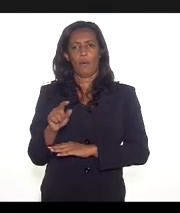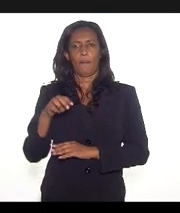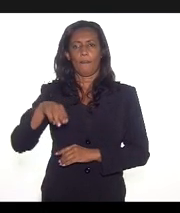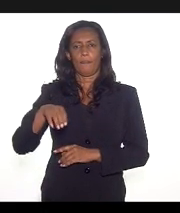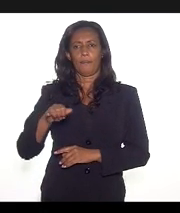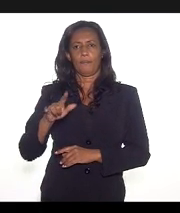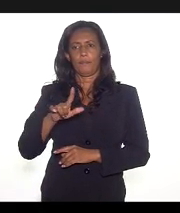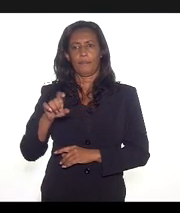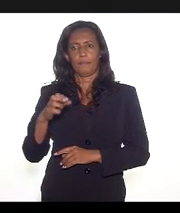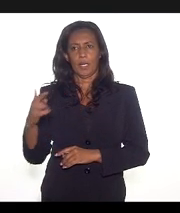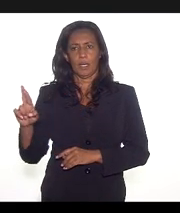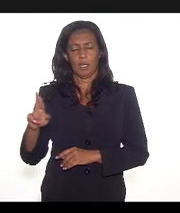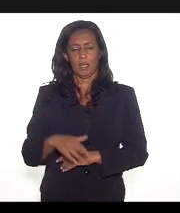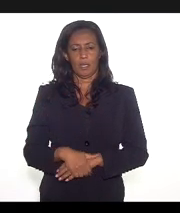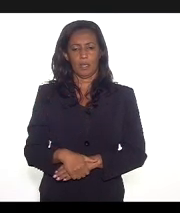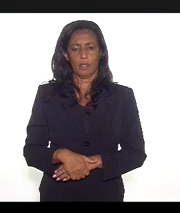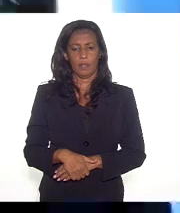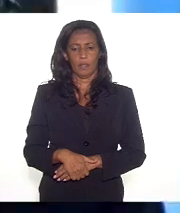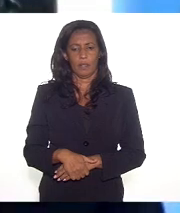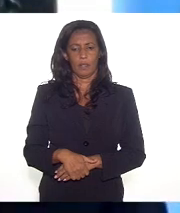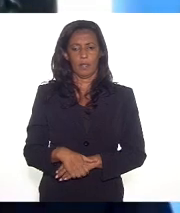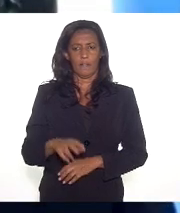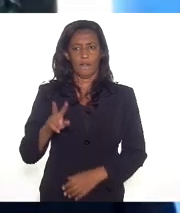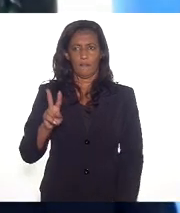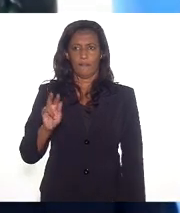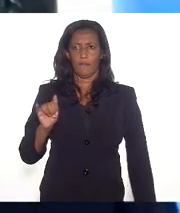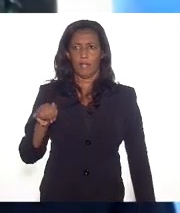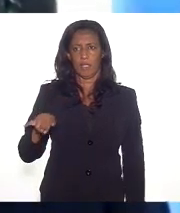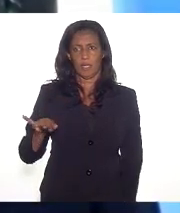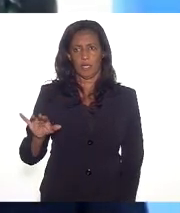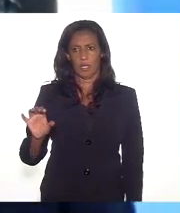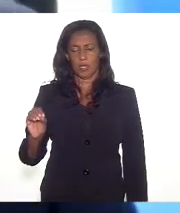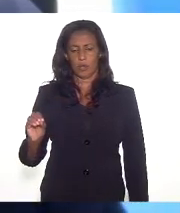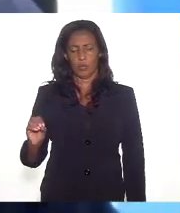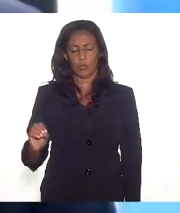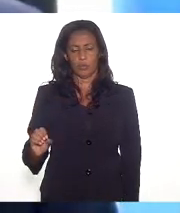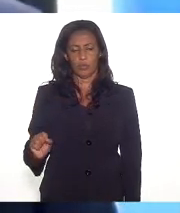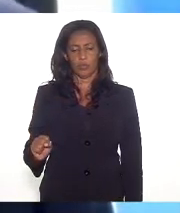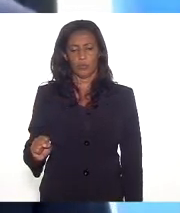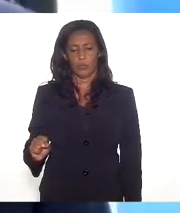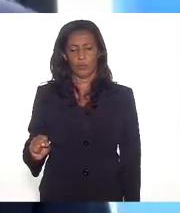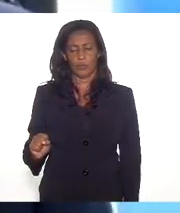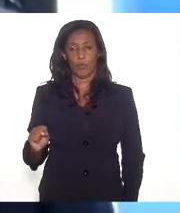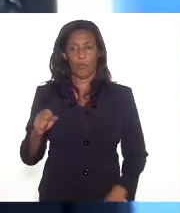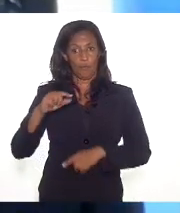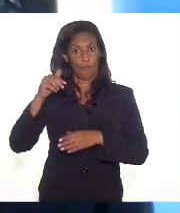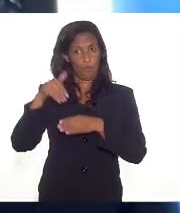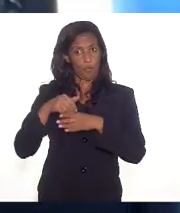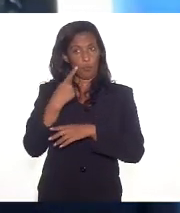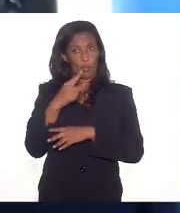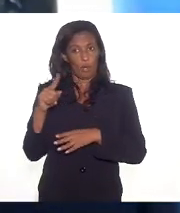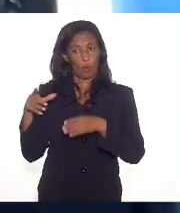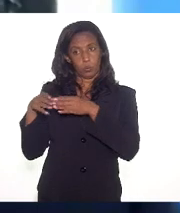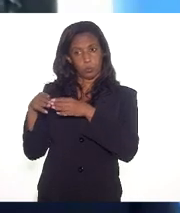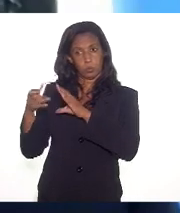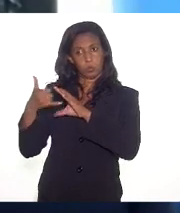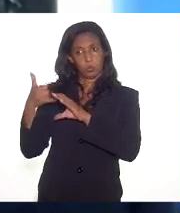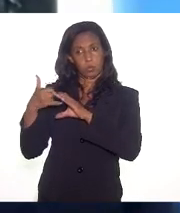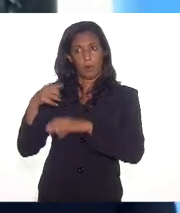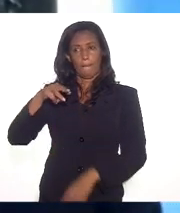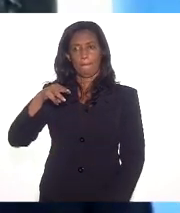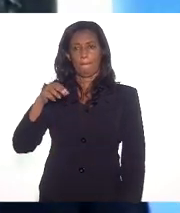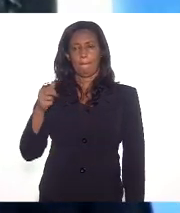Miller. Deputado Marcos Vinícius. Marcos Vinícius vota não no grupo. Deputada